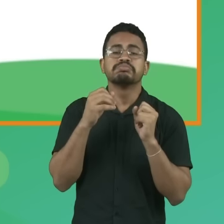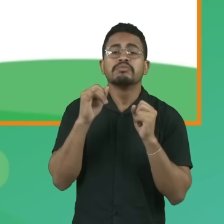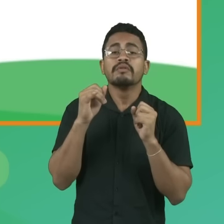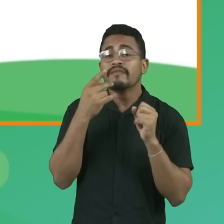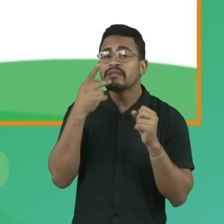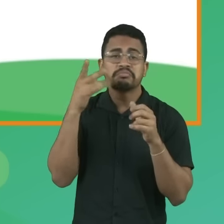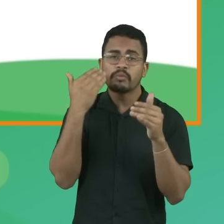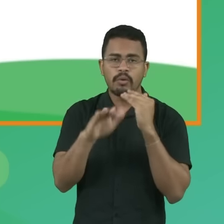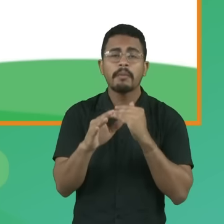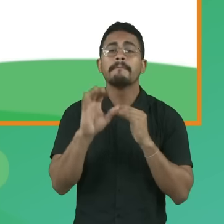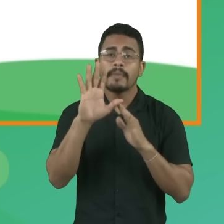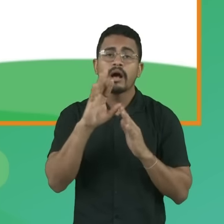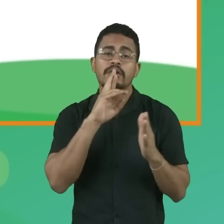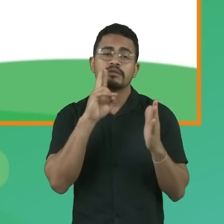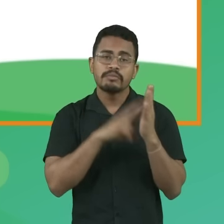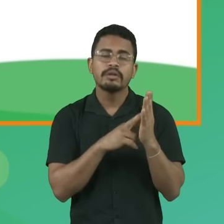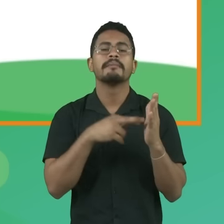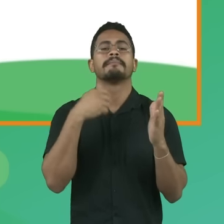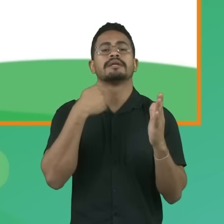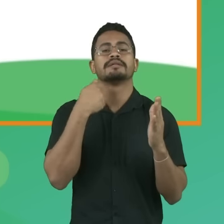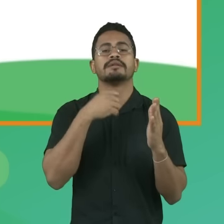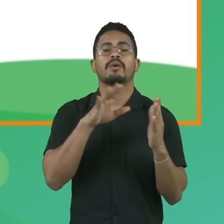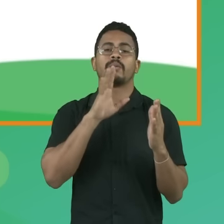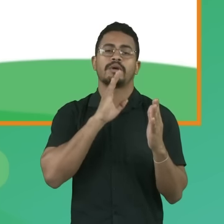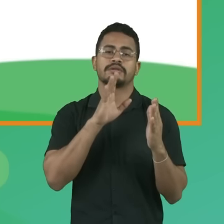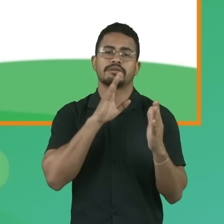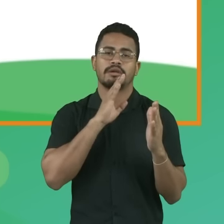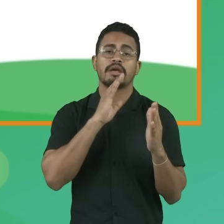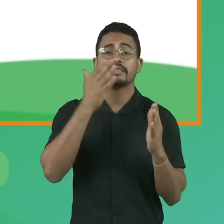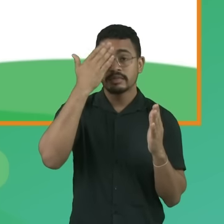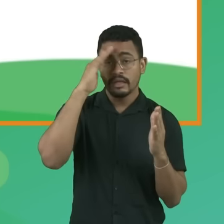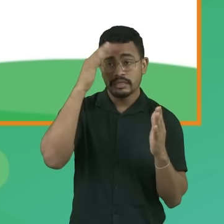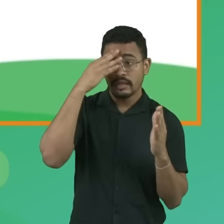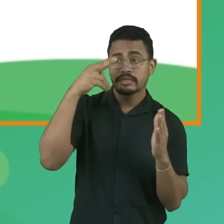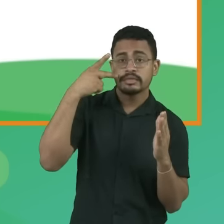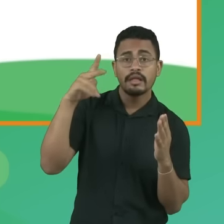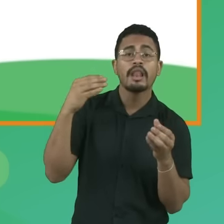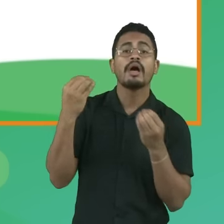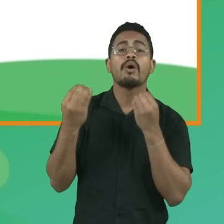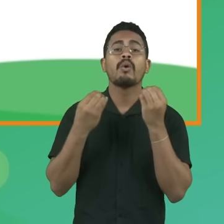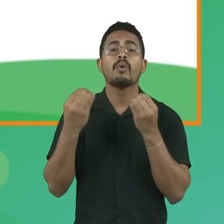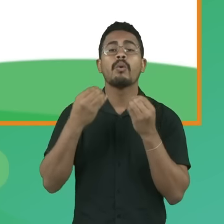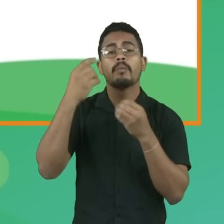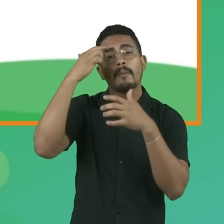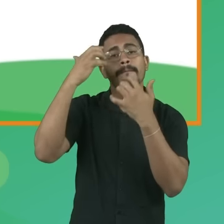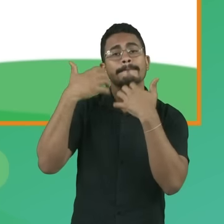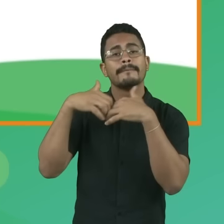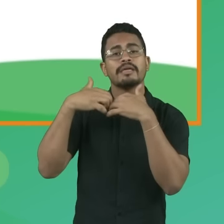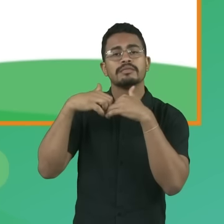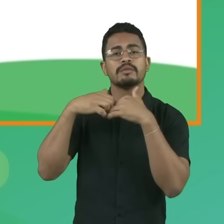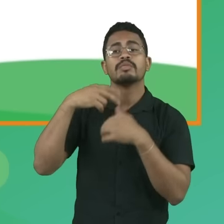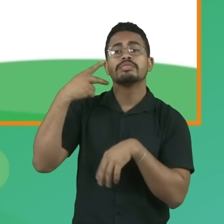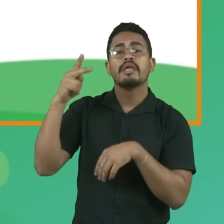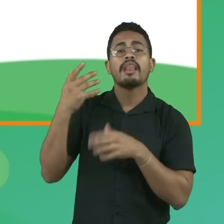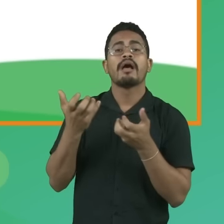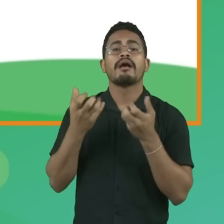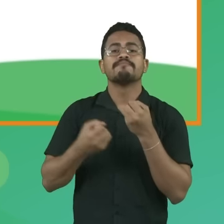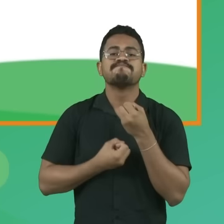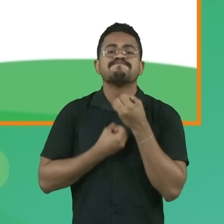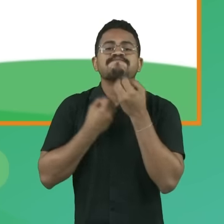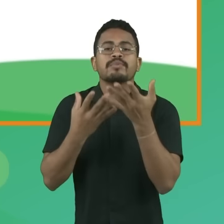aquela questão, você precisa entender a mente da autora, o que ela está dizendo naquela